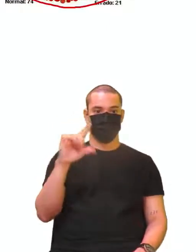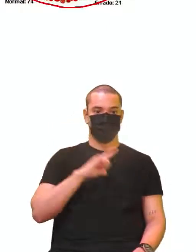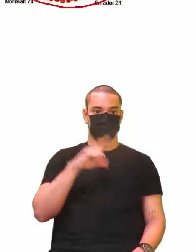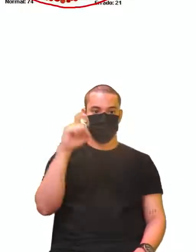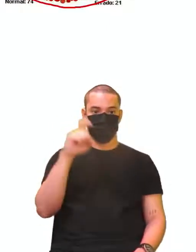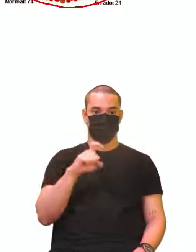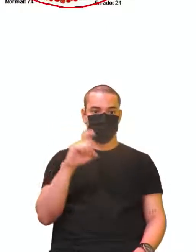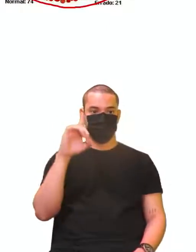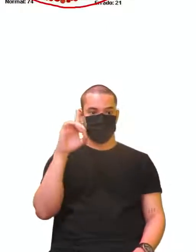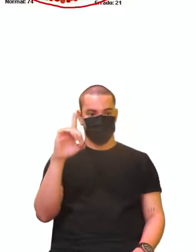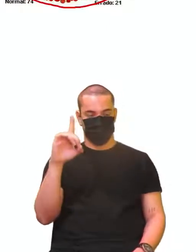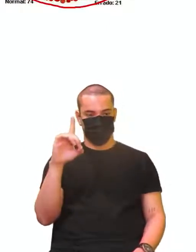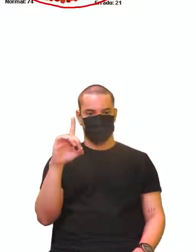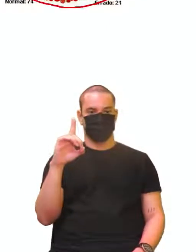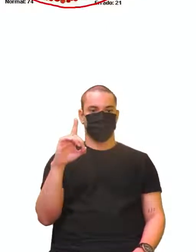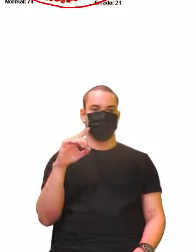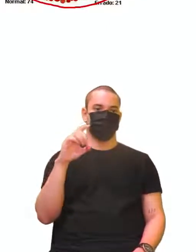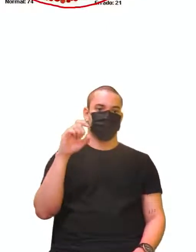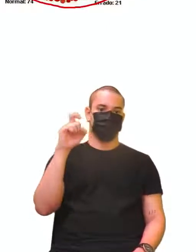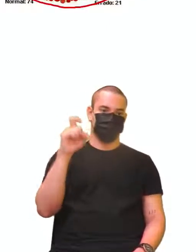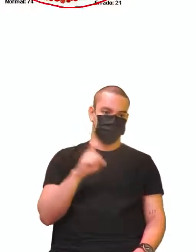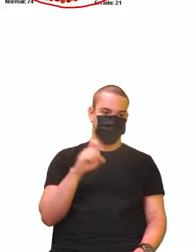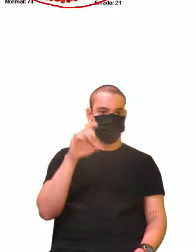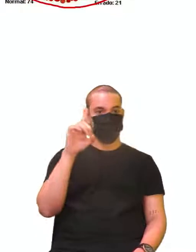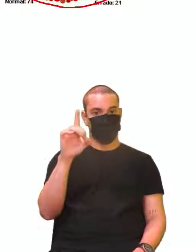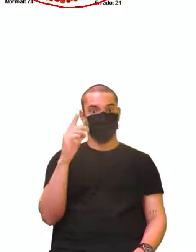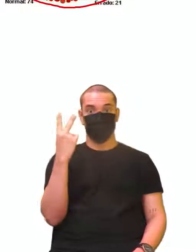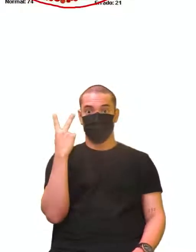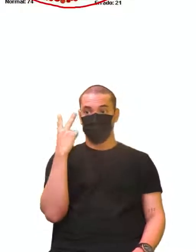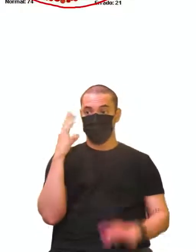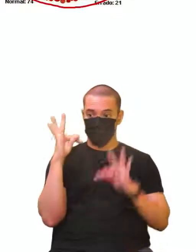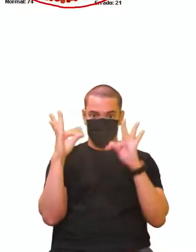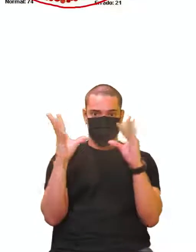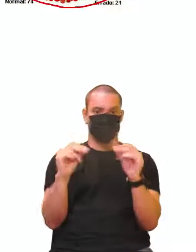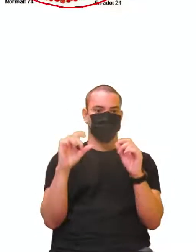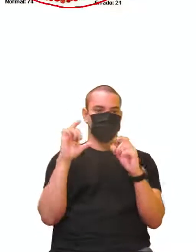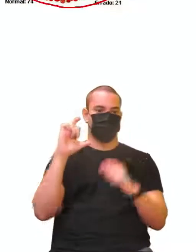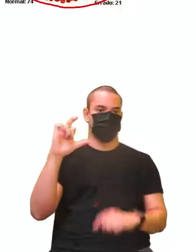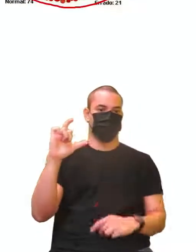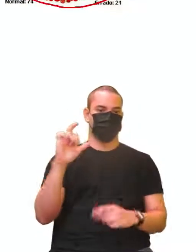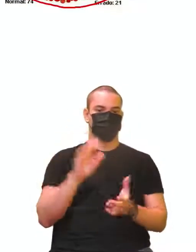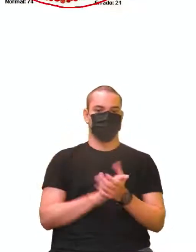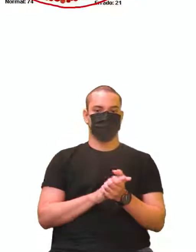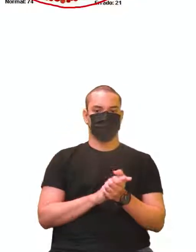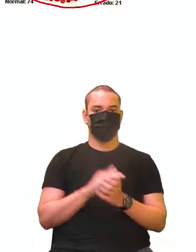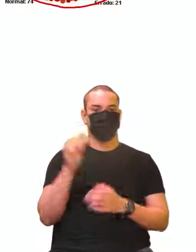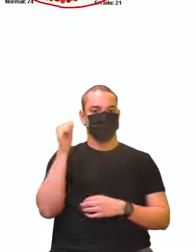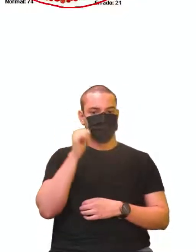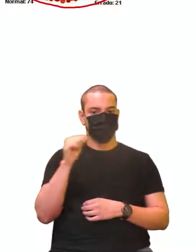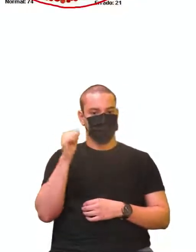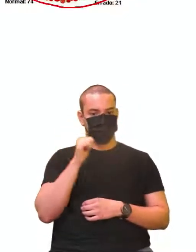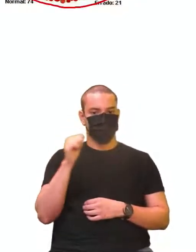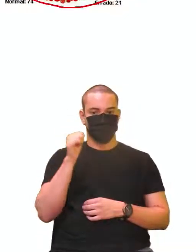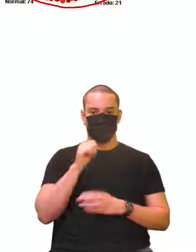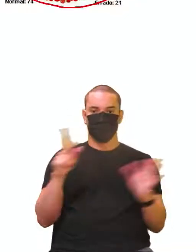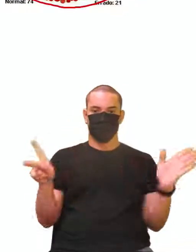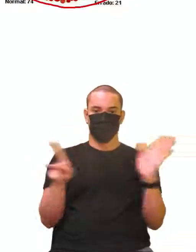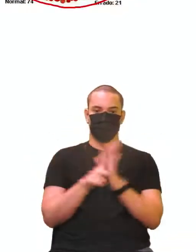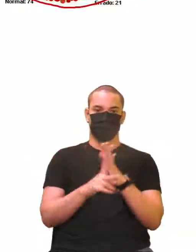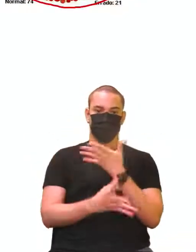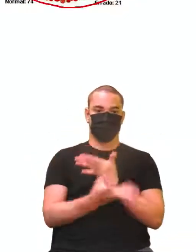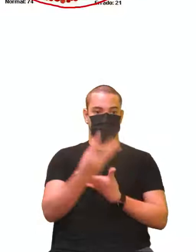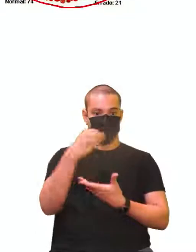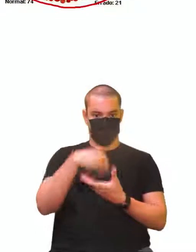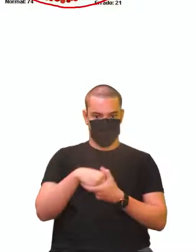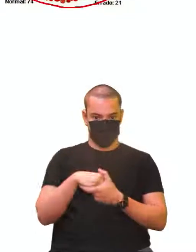XD maiúsculo, XD maiúsculo. A mulher normal